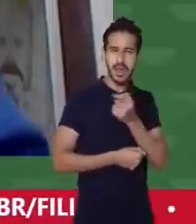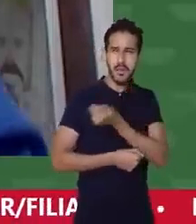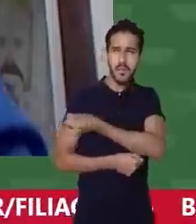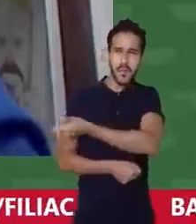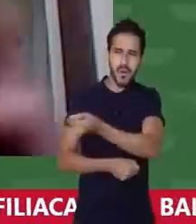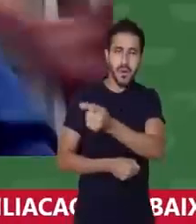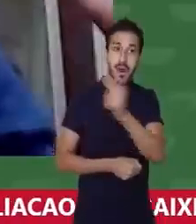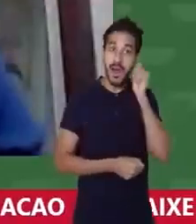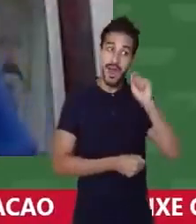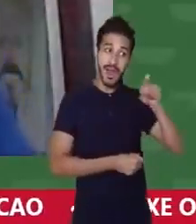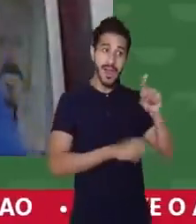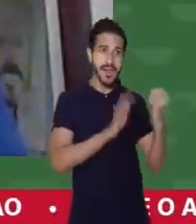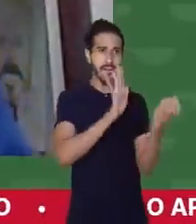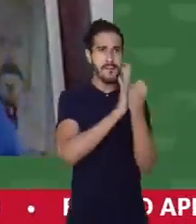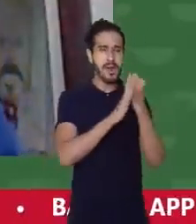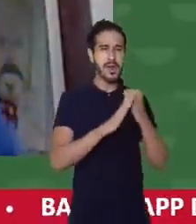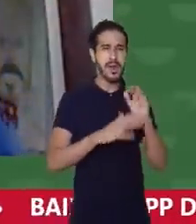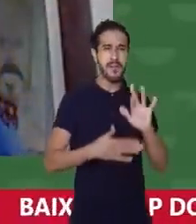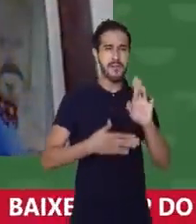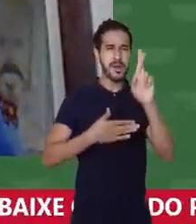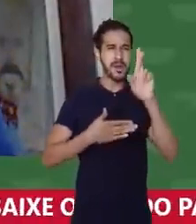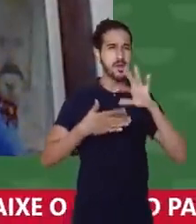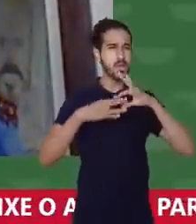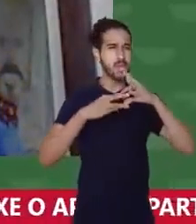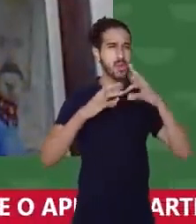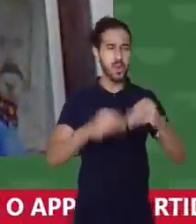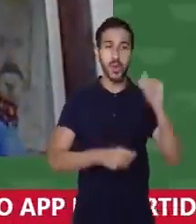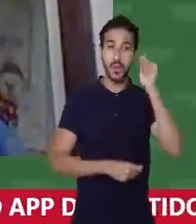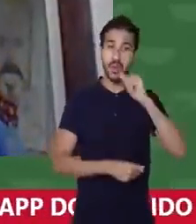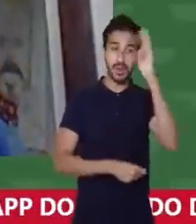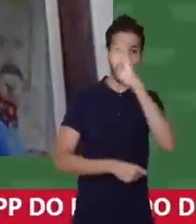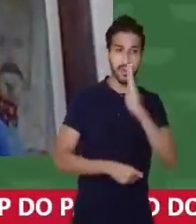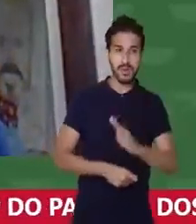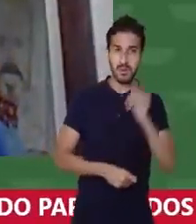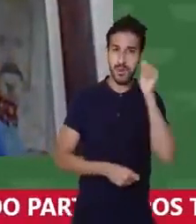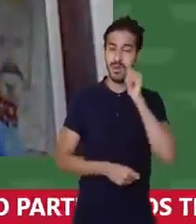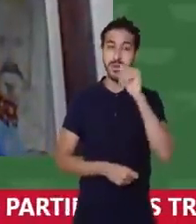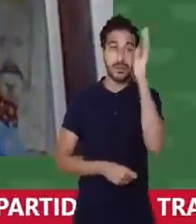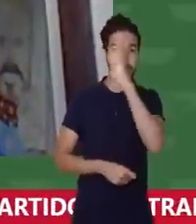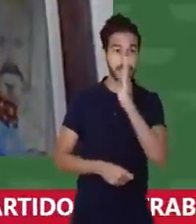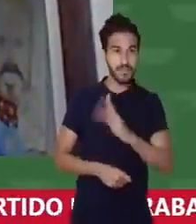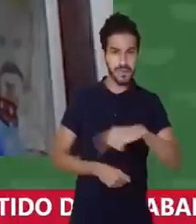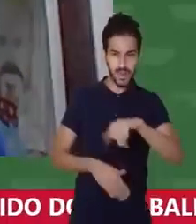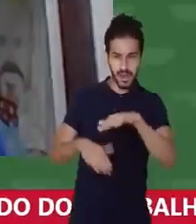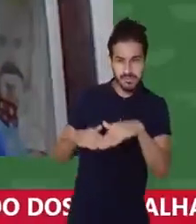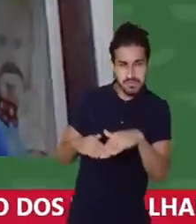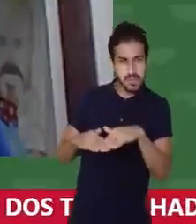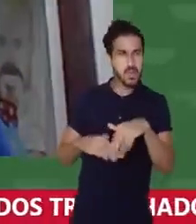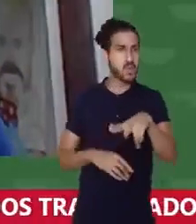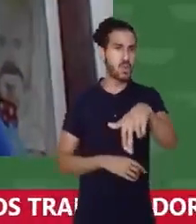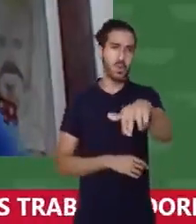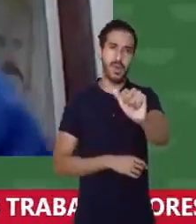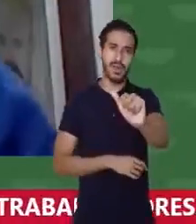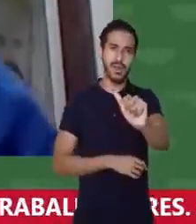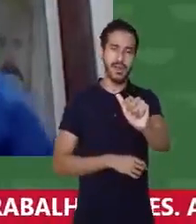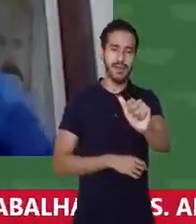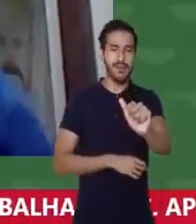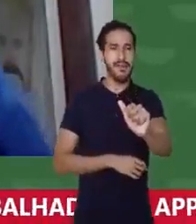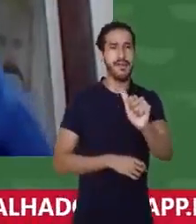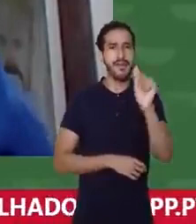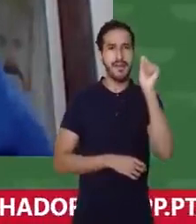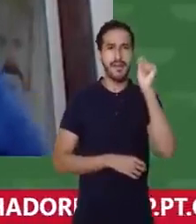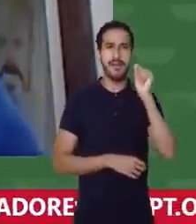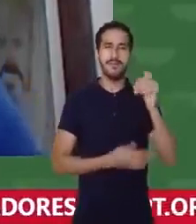poucas, simboliza todas as mulheres do país, mulheres brasileiras que não desistem nunca.